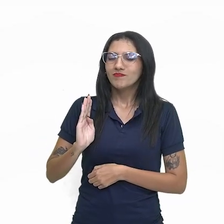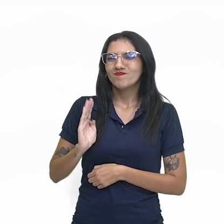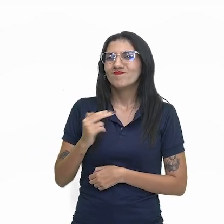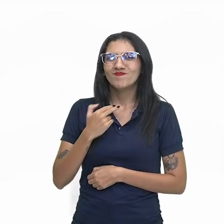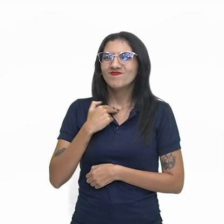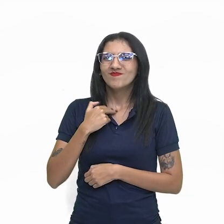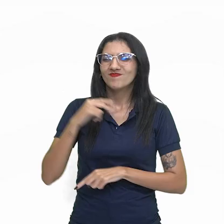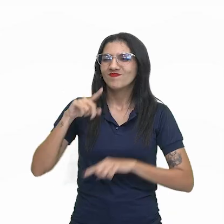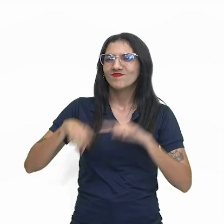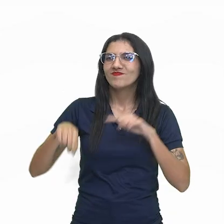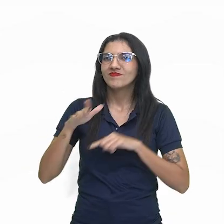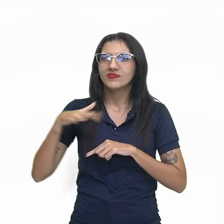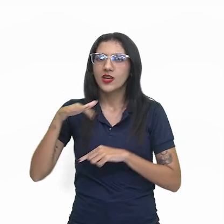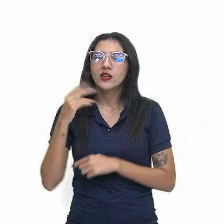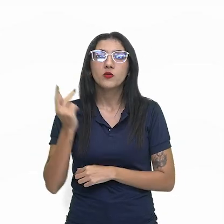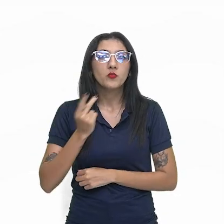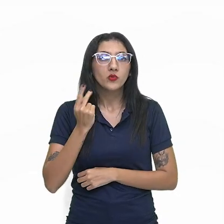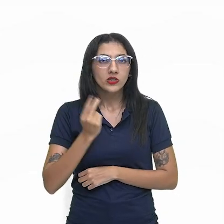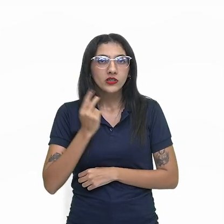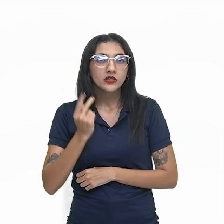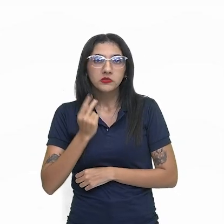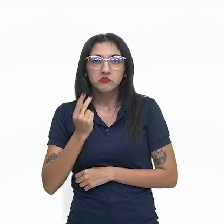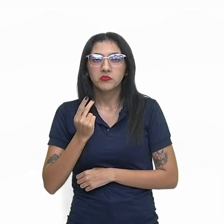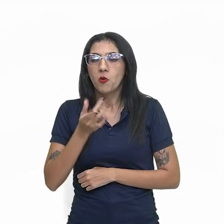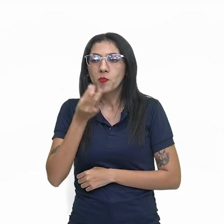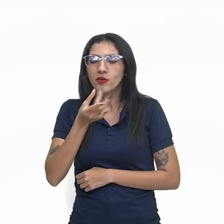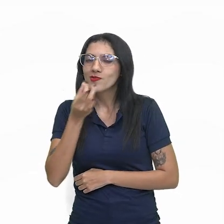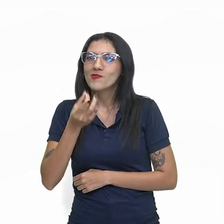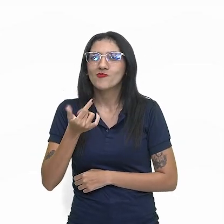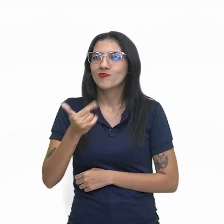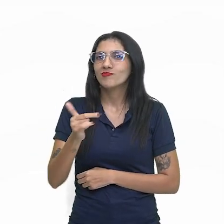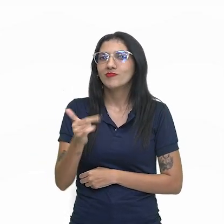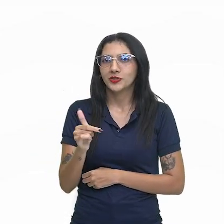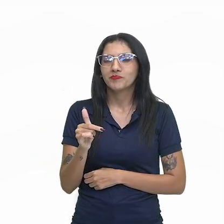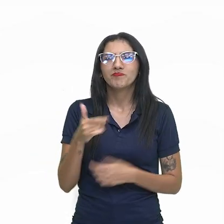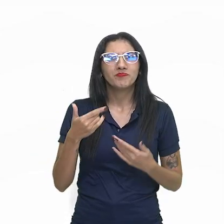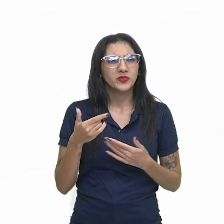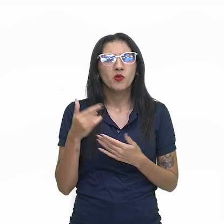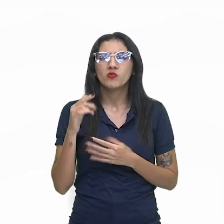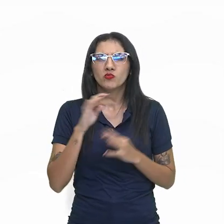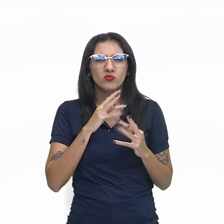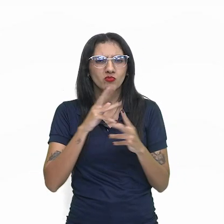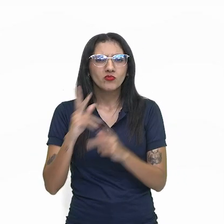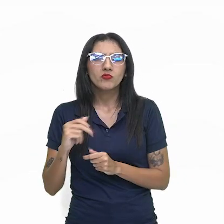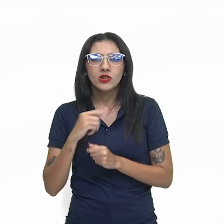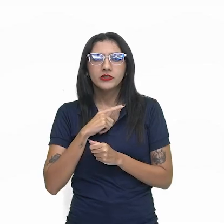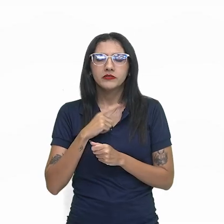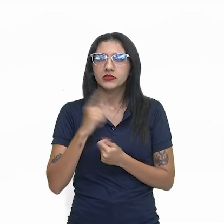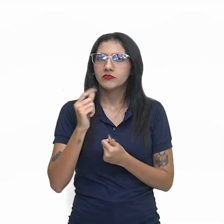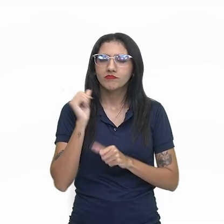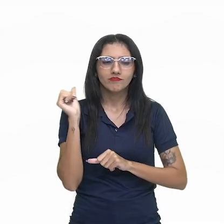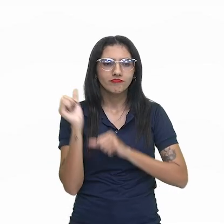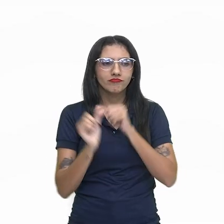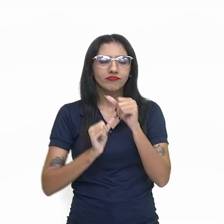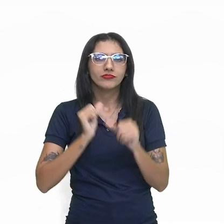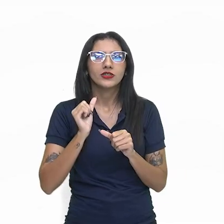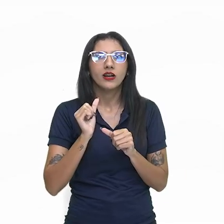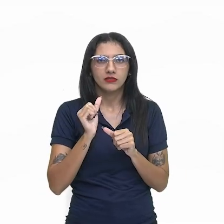da questão da política. Então, isso tudo vai impor aí uma nova maneira de ver o mundo.